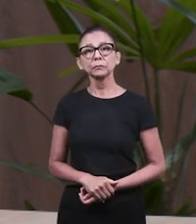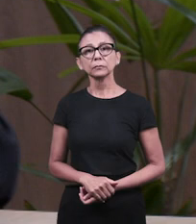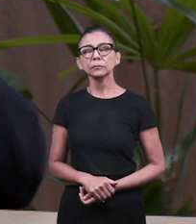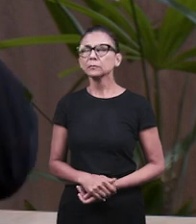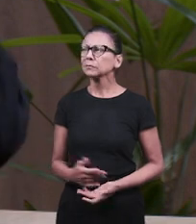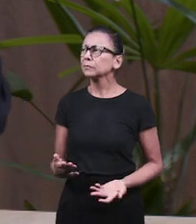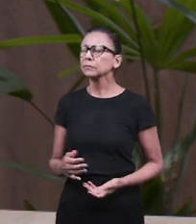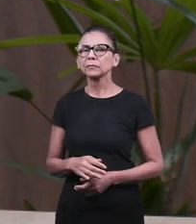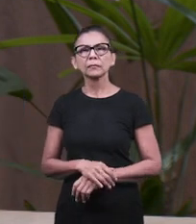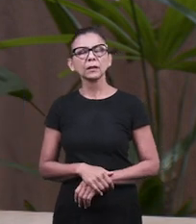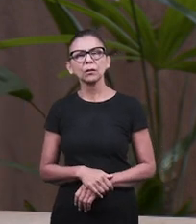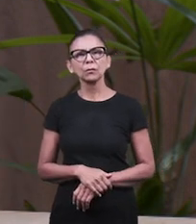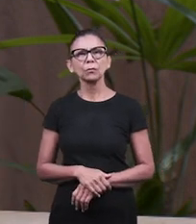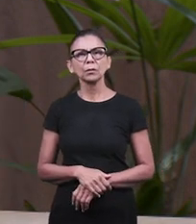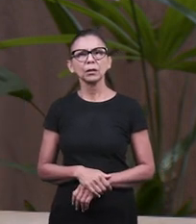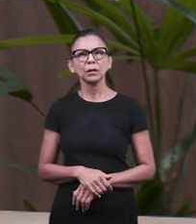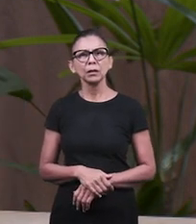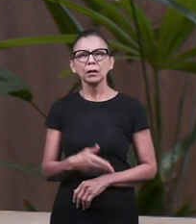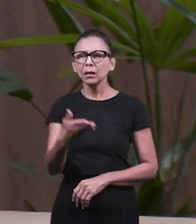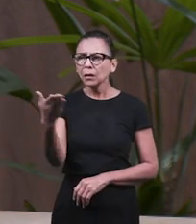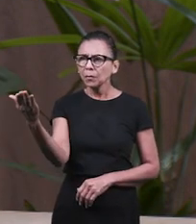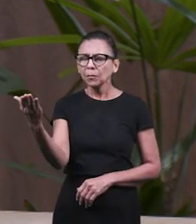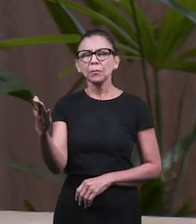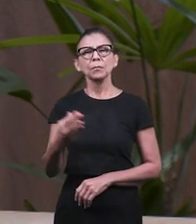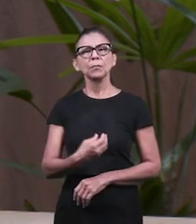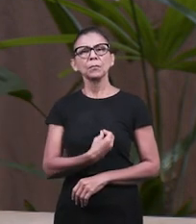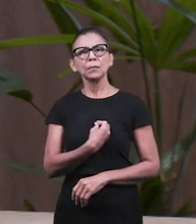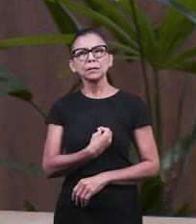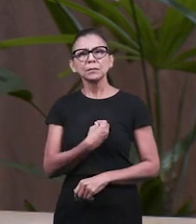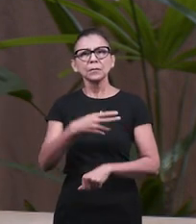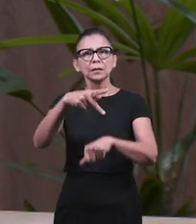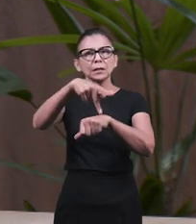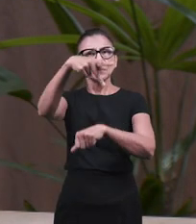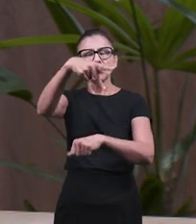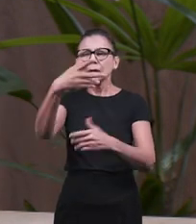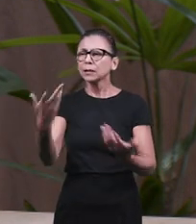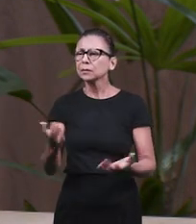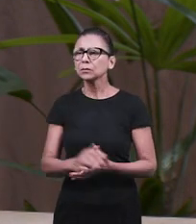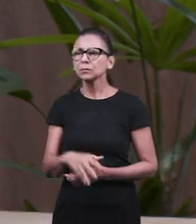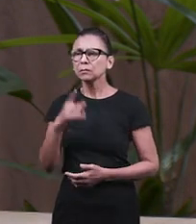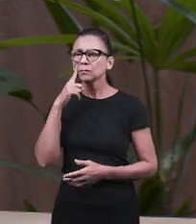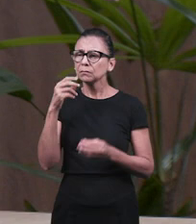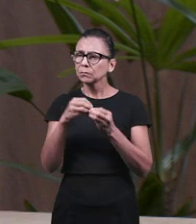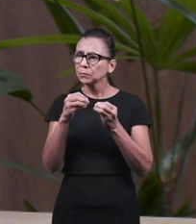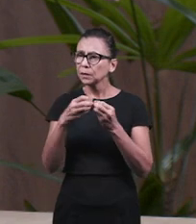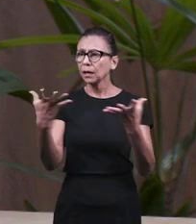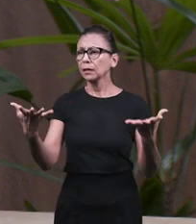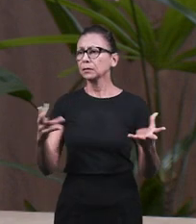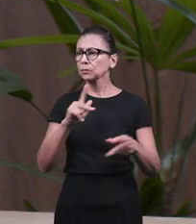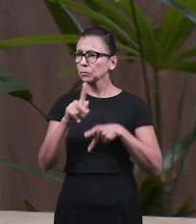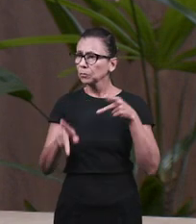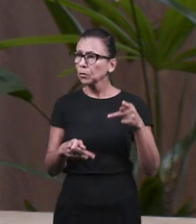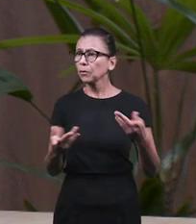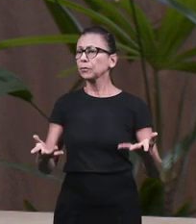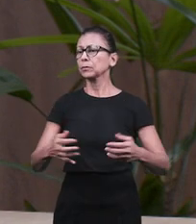Tudo aquilo. Mas eles participaram da Páscoa no Egito, dos milagres,